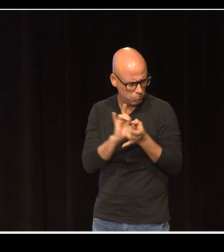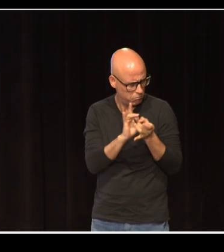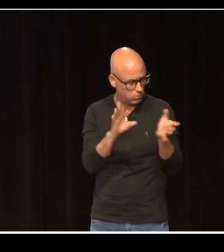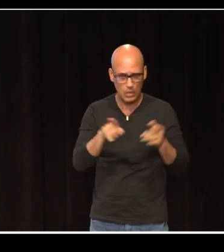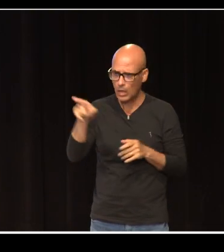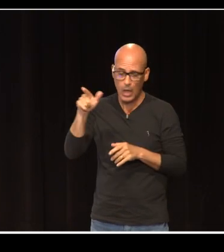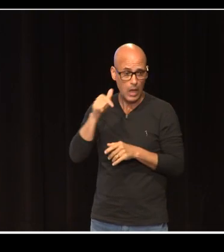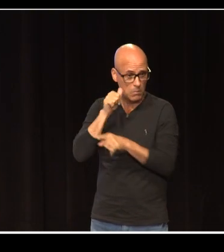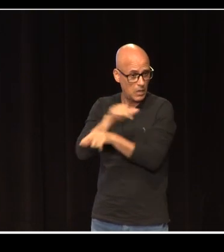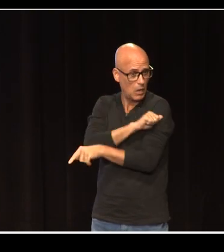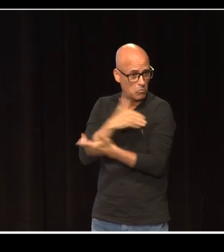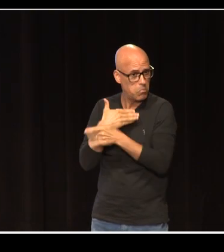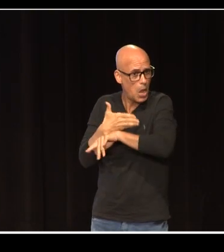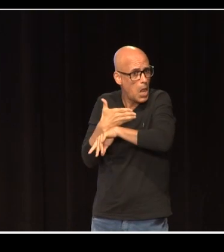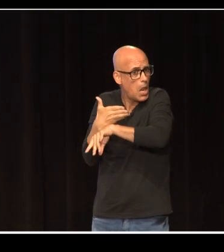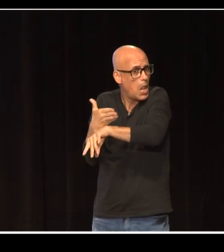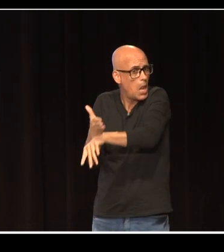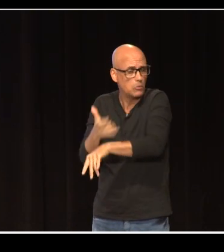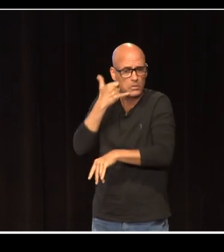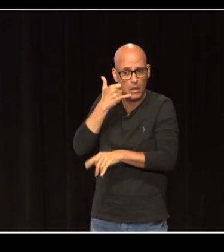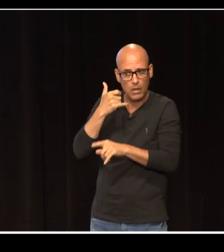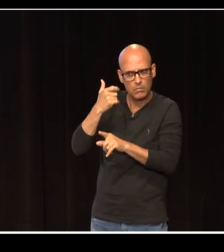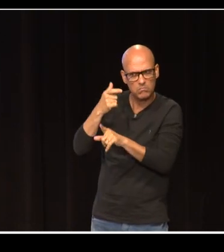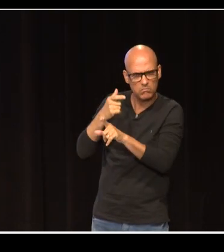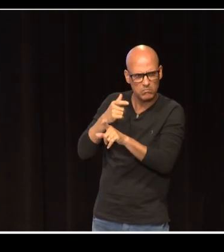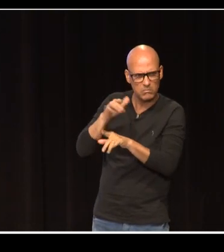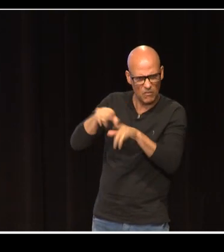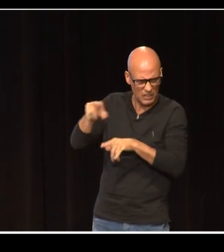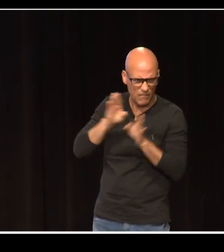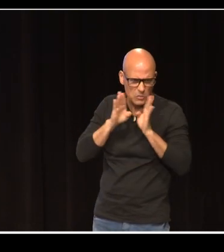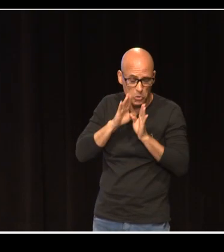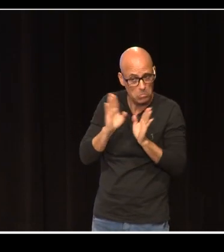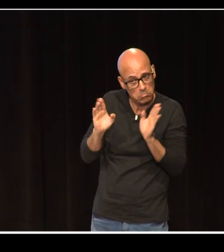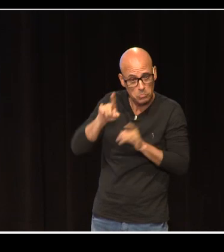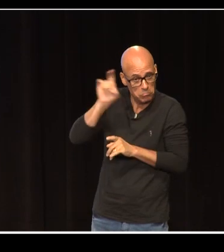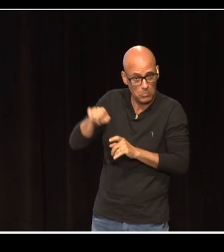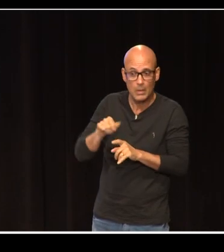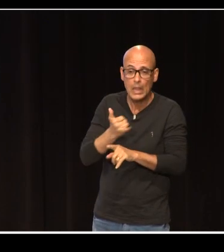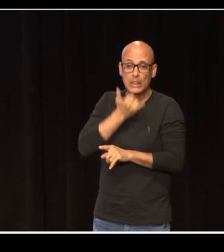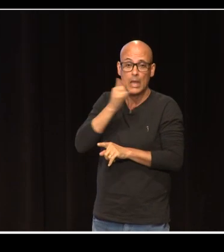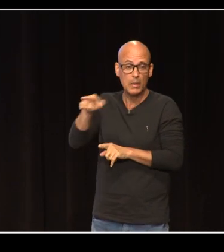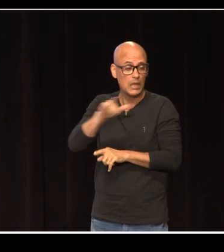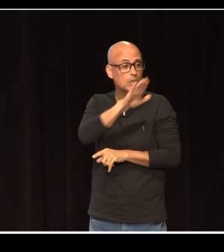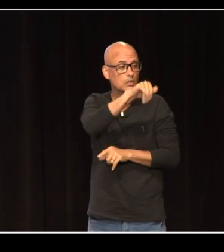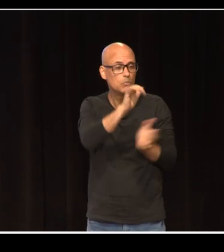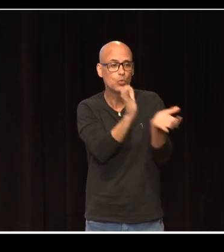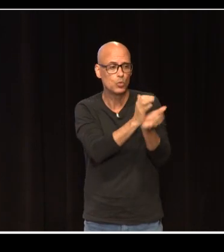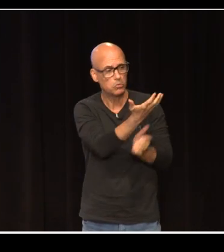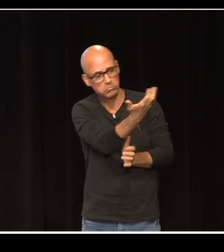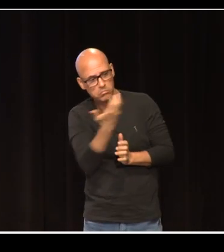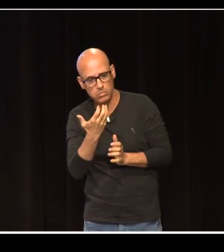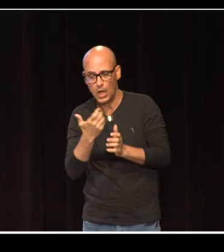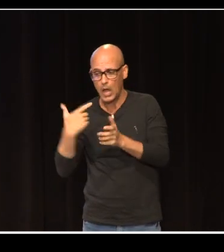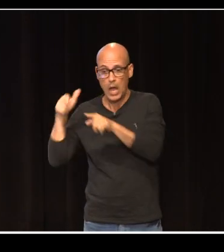celular, pode ser que ela estivesse ali no Facebook? Até pode, mas... Tá, daqui a pouco ela chamou o grupo, eu estava sacando ali, ela chamou o grupo e